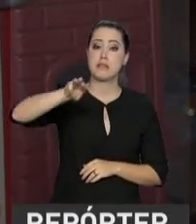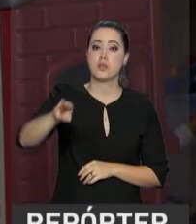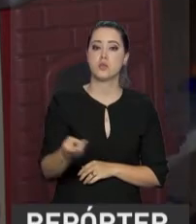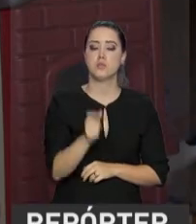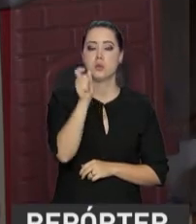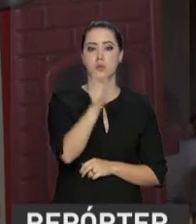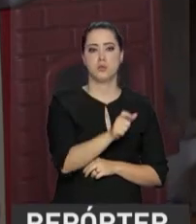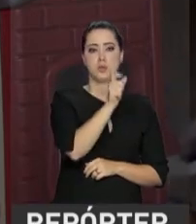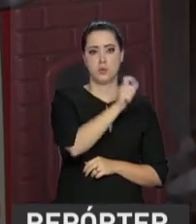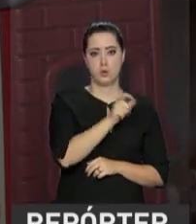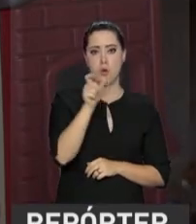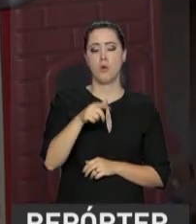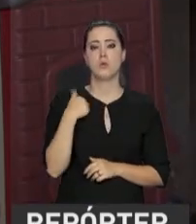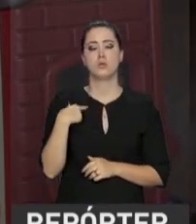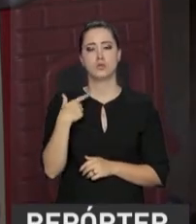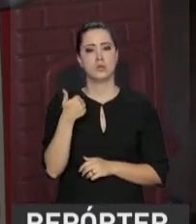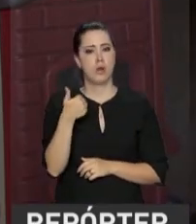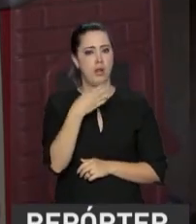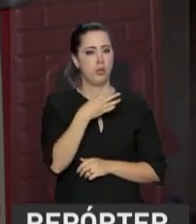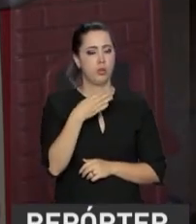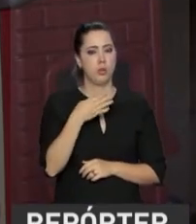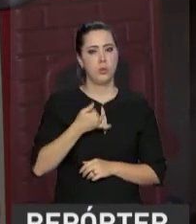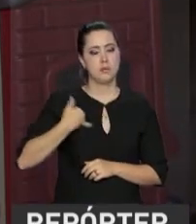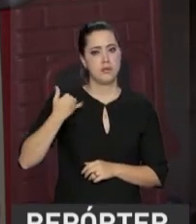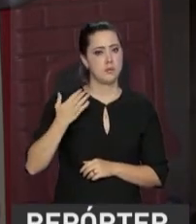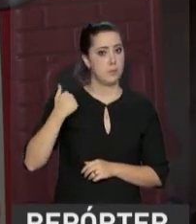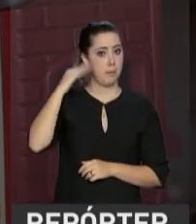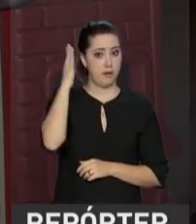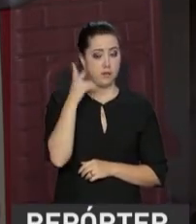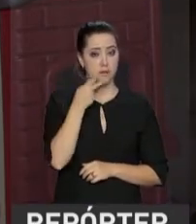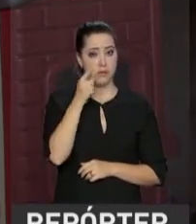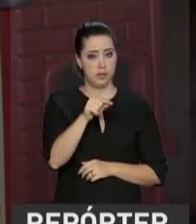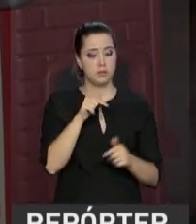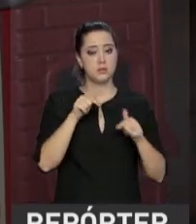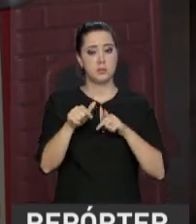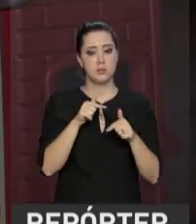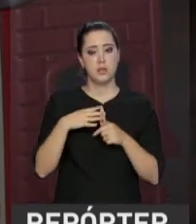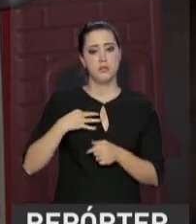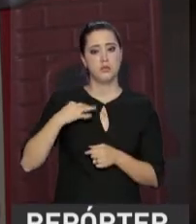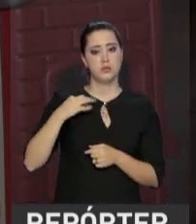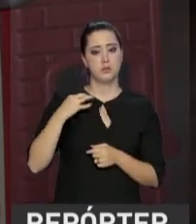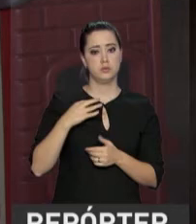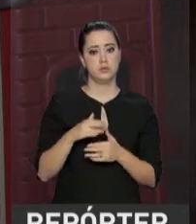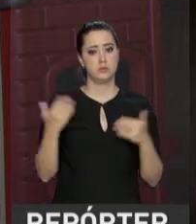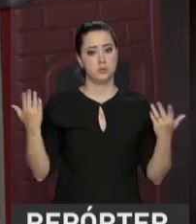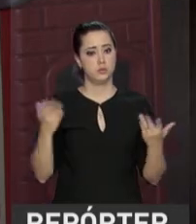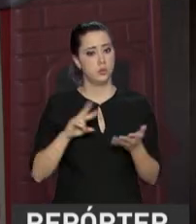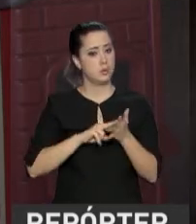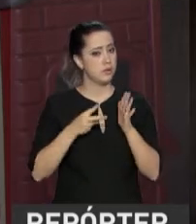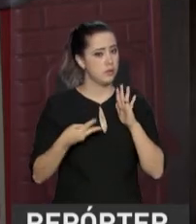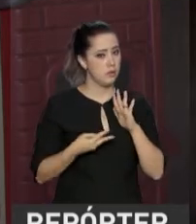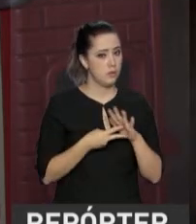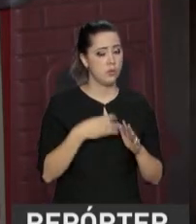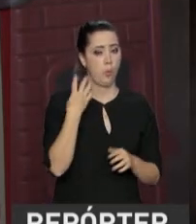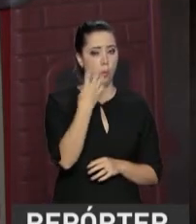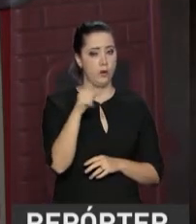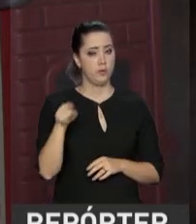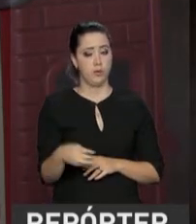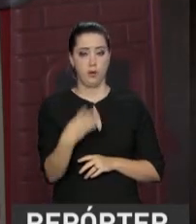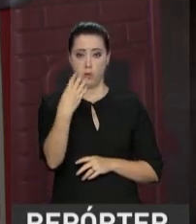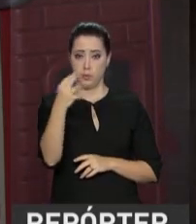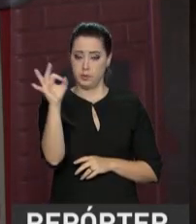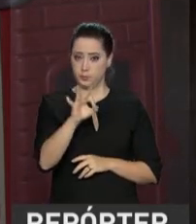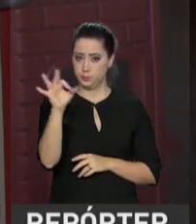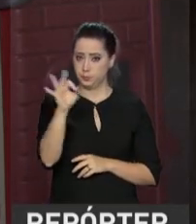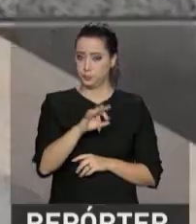mil brasileiros com 14 anos ou mais disseram fazer alguma atividade voluntária ou seja 4,4 por